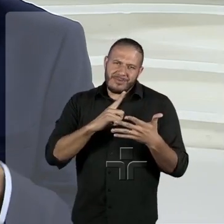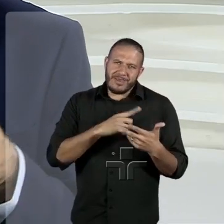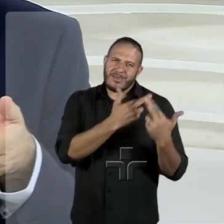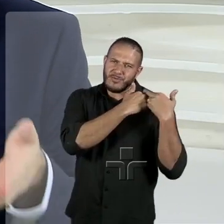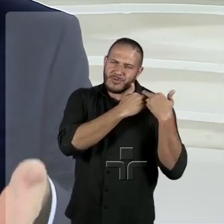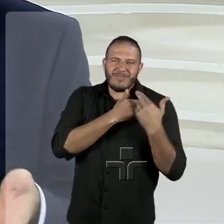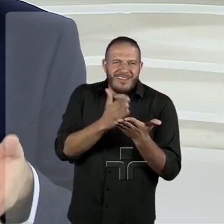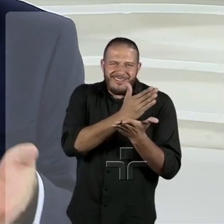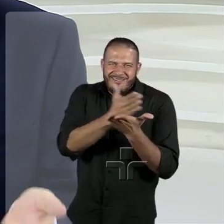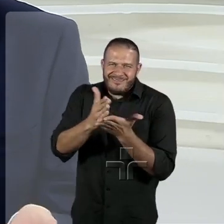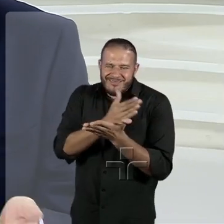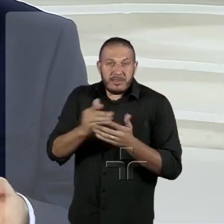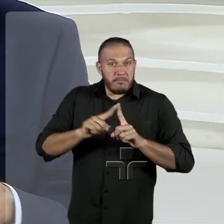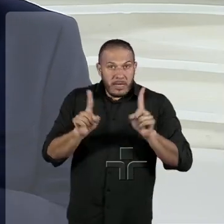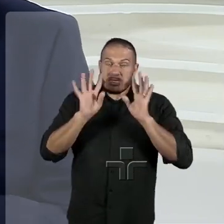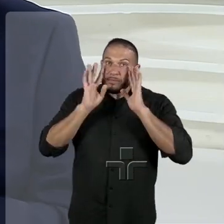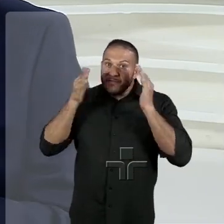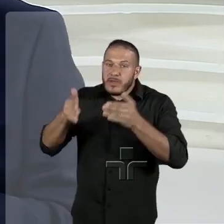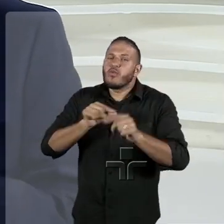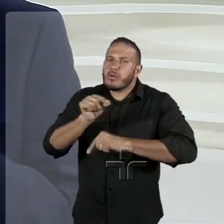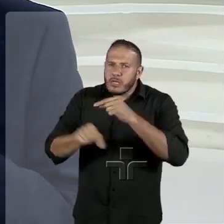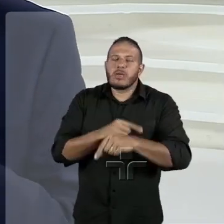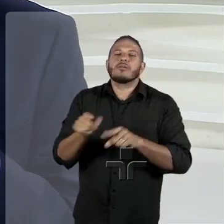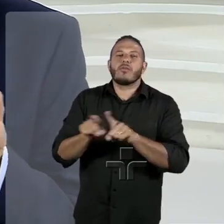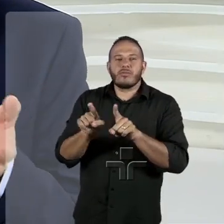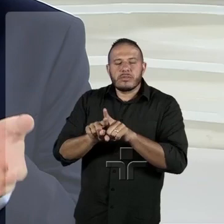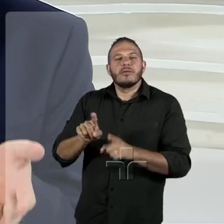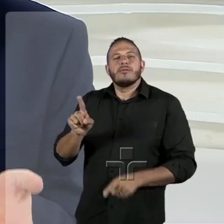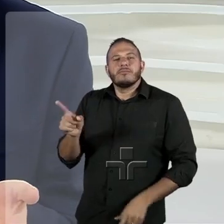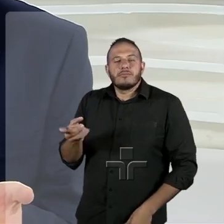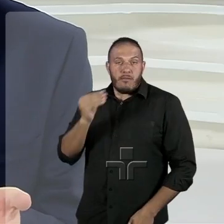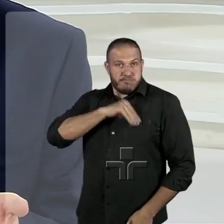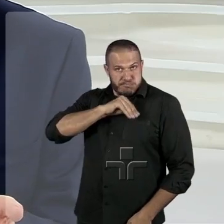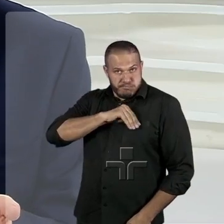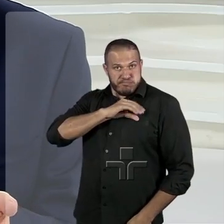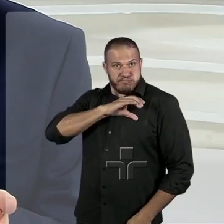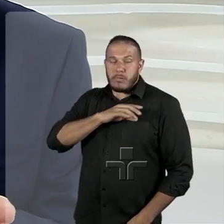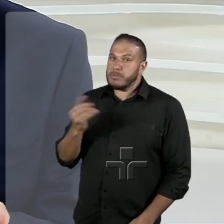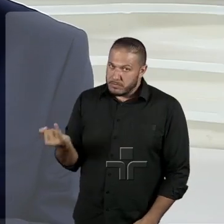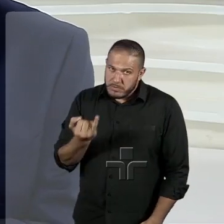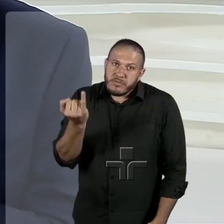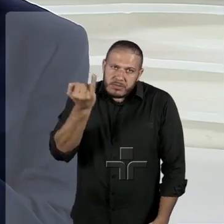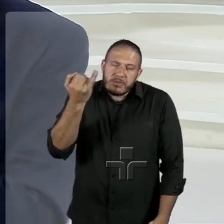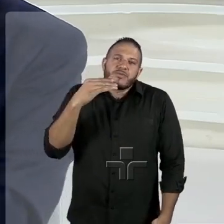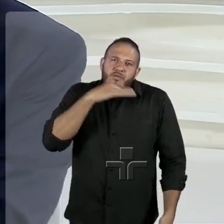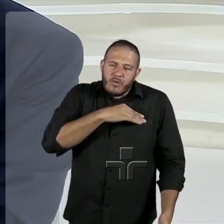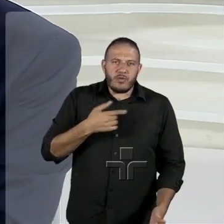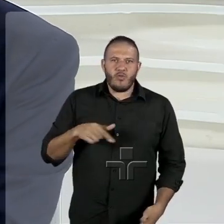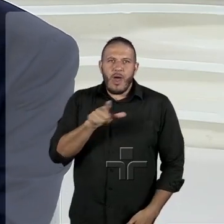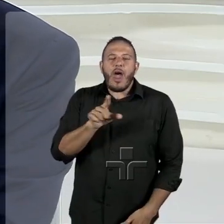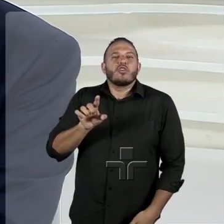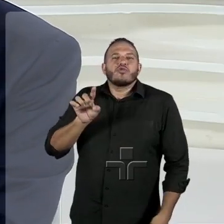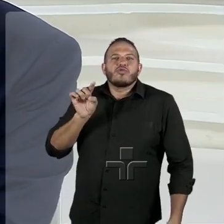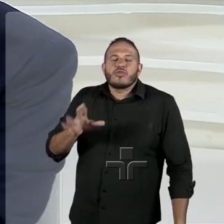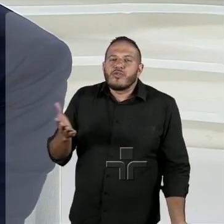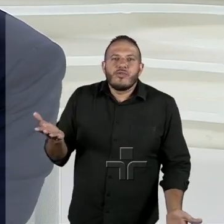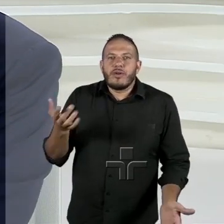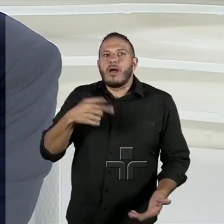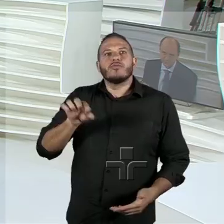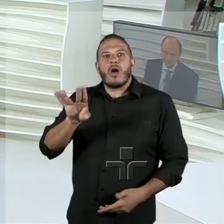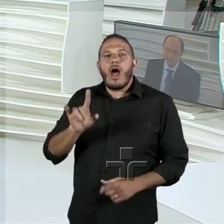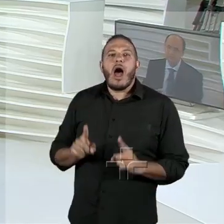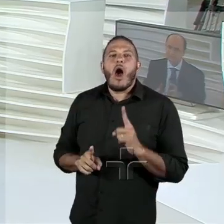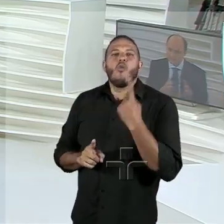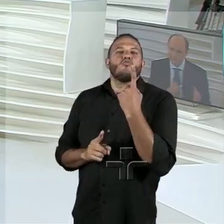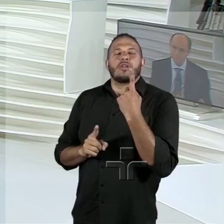sim discutir o pilar de valorização, a questão da remuneração ela é importante, ela não é só a única bala